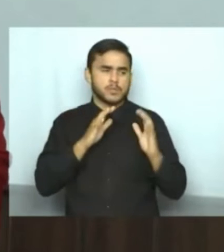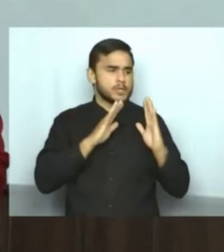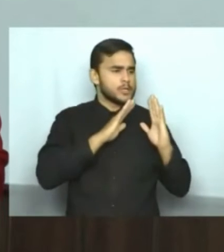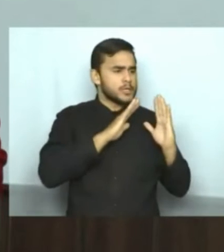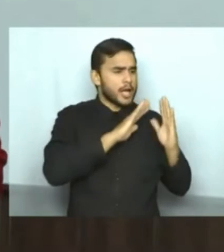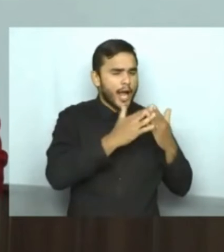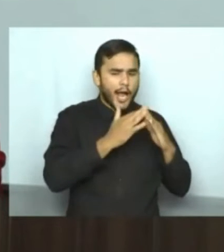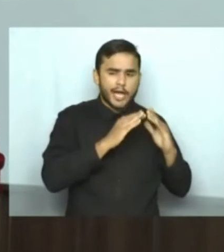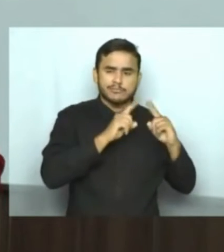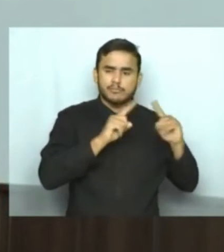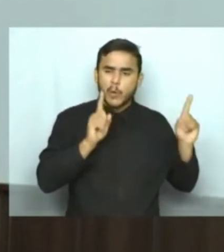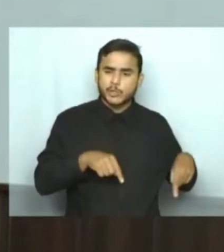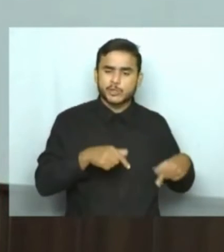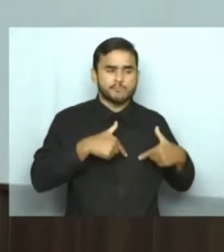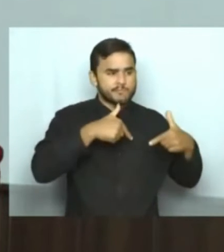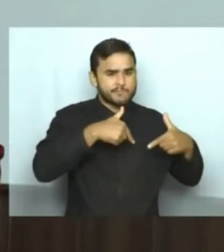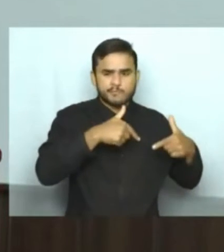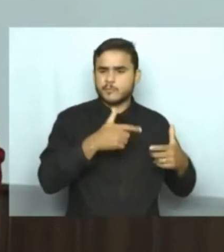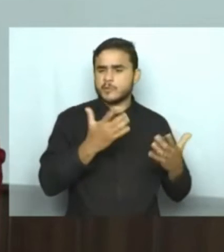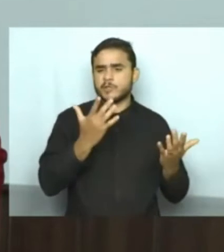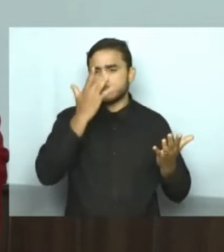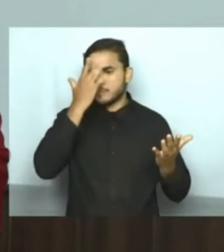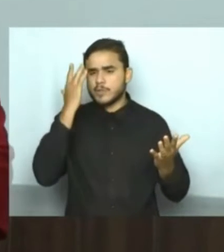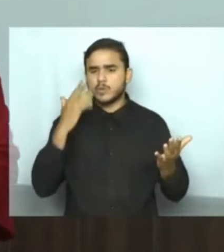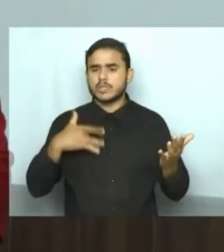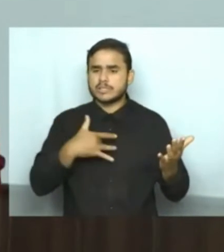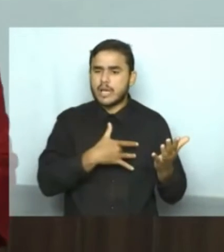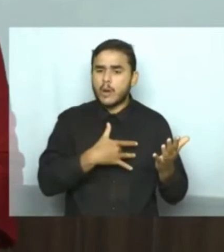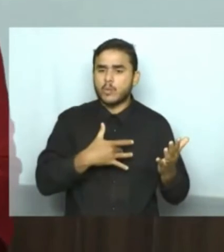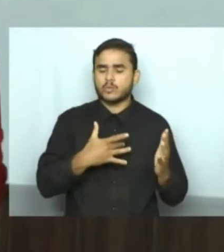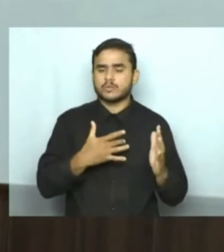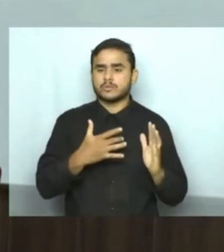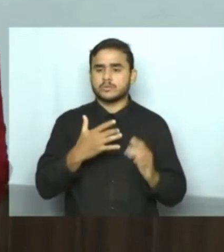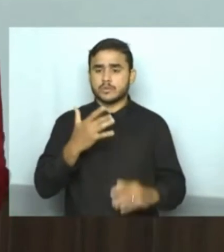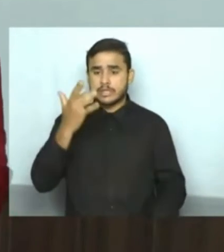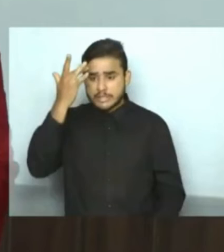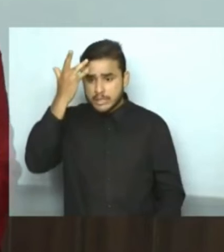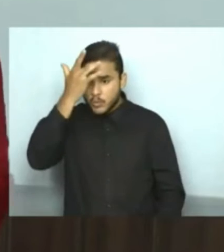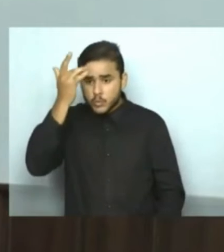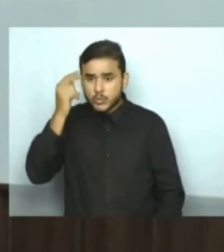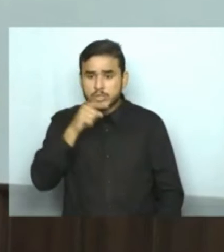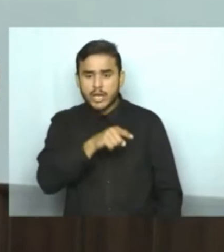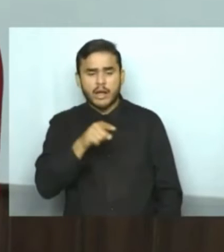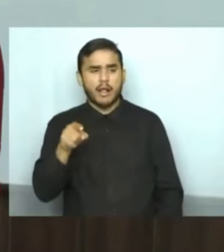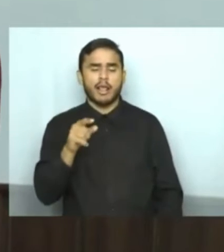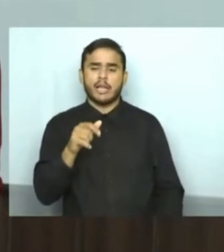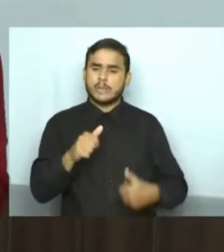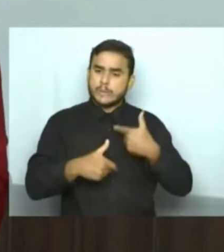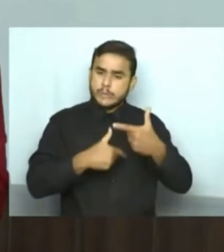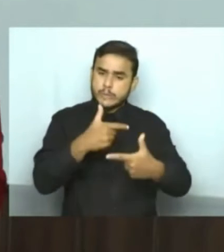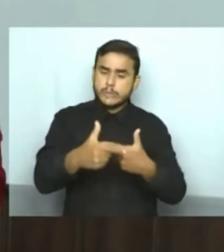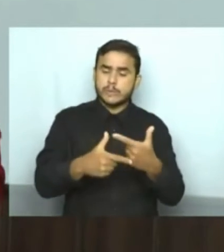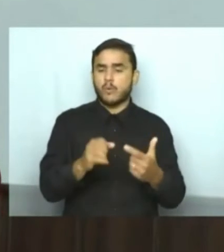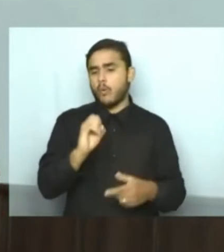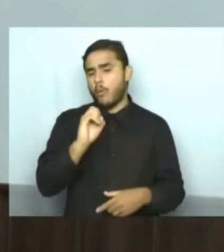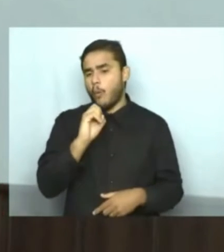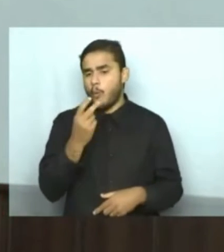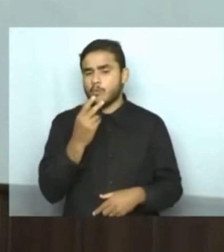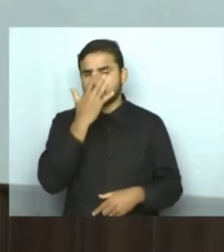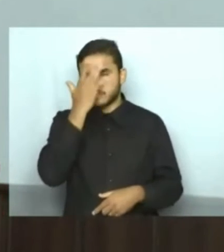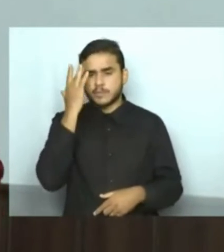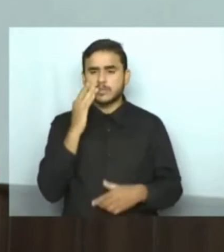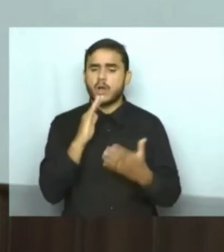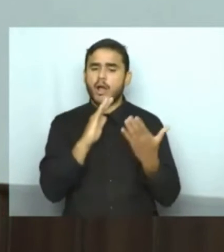das pessoas em situação de rua ou de uma comunidade específica, a gente corre atrás, transforma isso numa